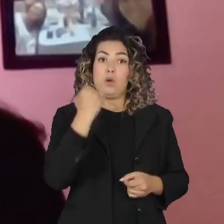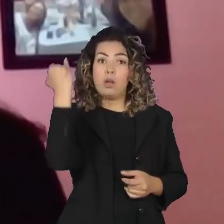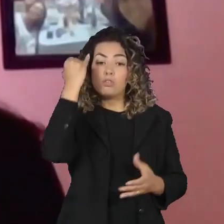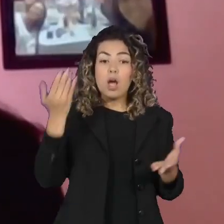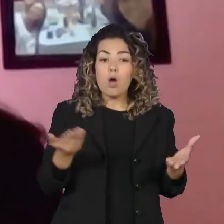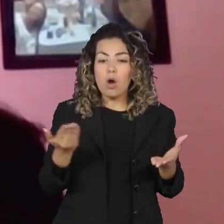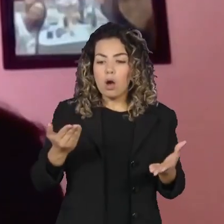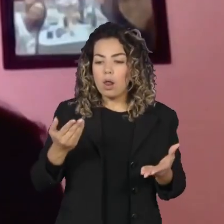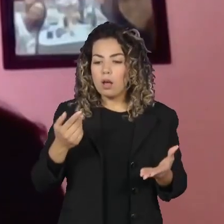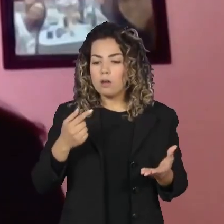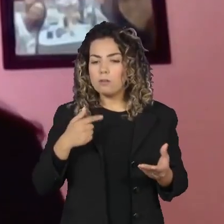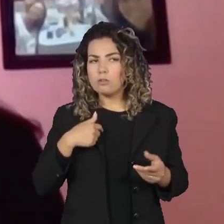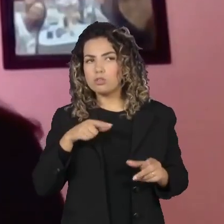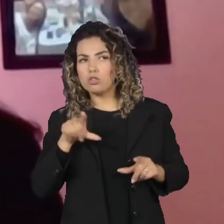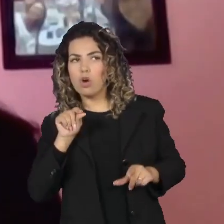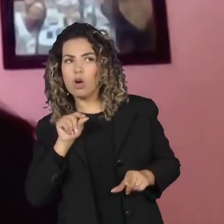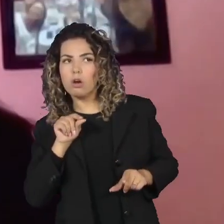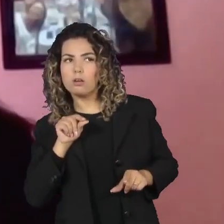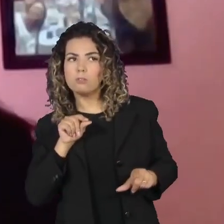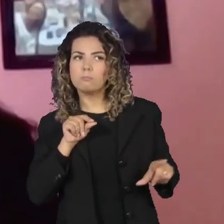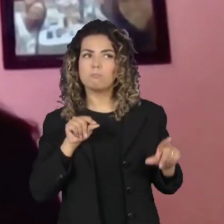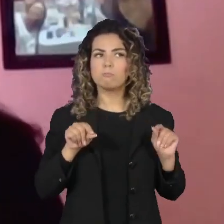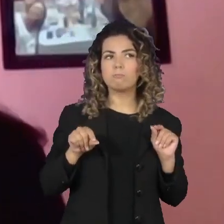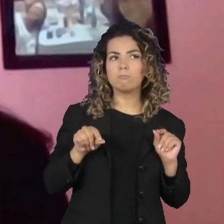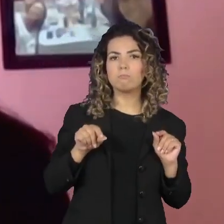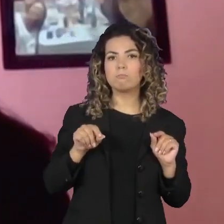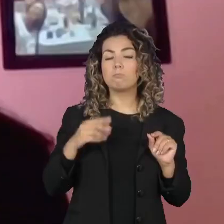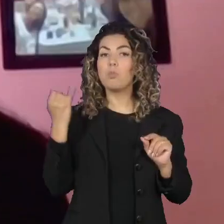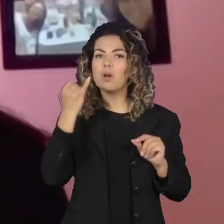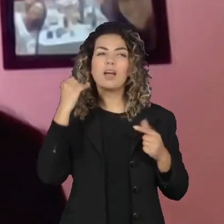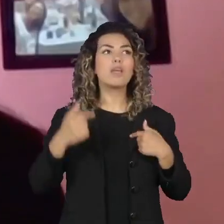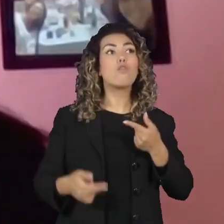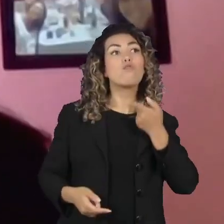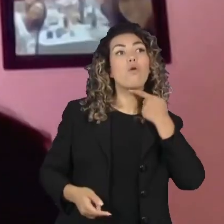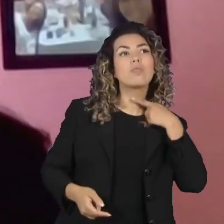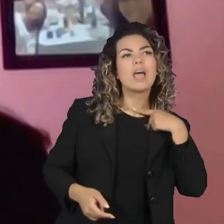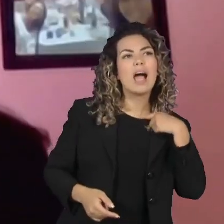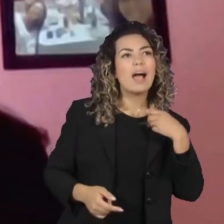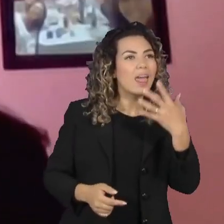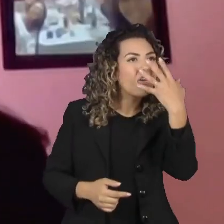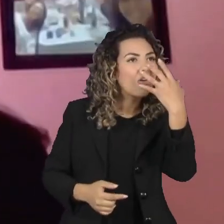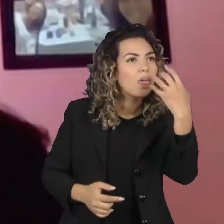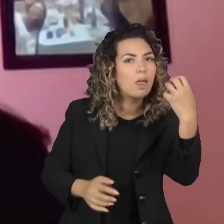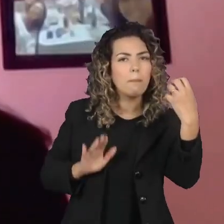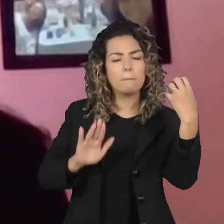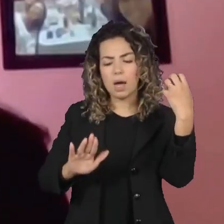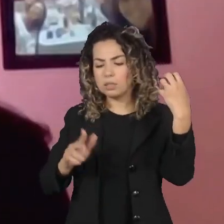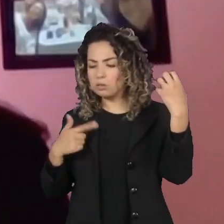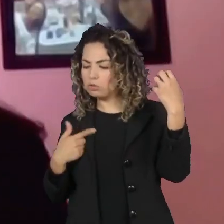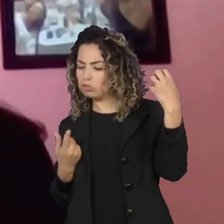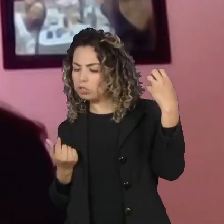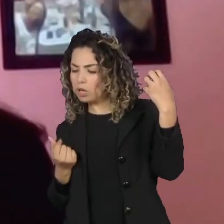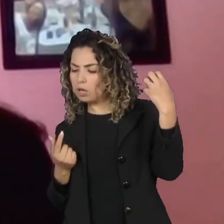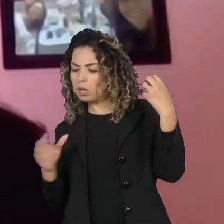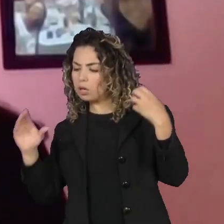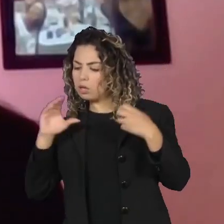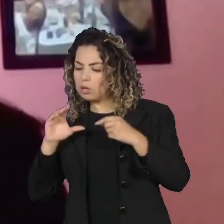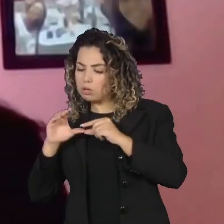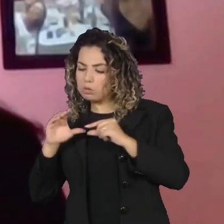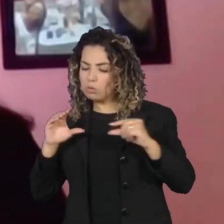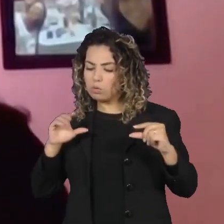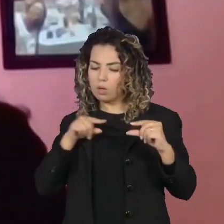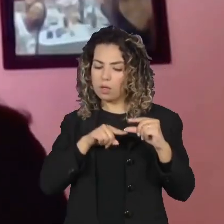tua escolha? É seu desejo ou o quanto você pode dispor financeiramente para,